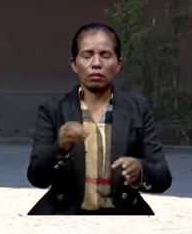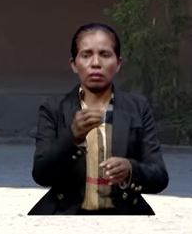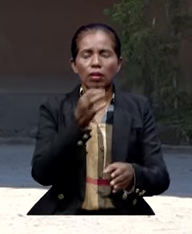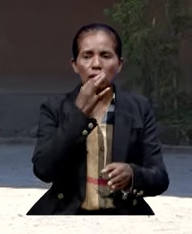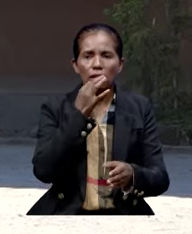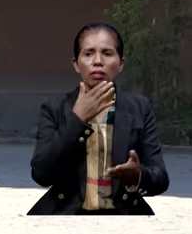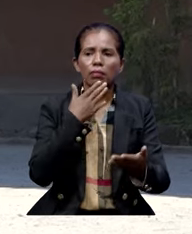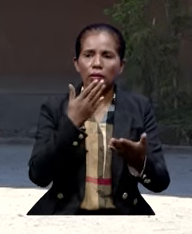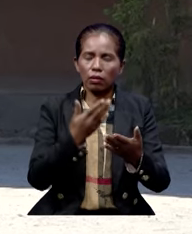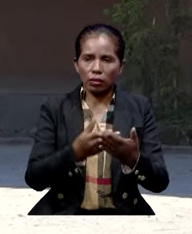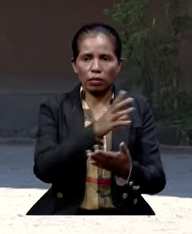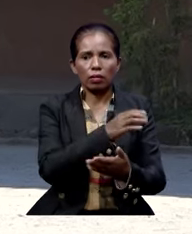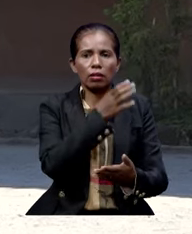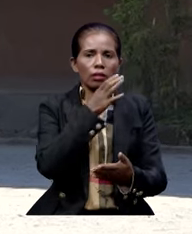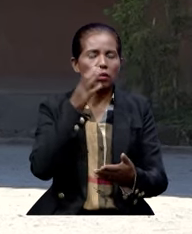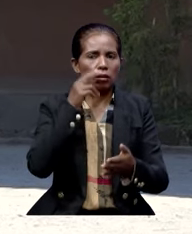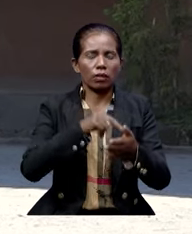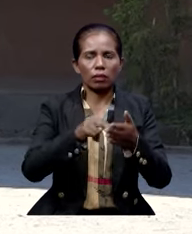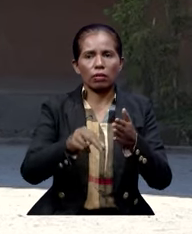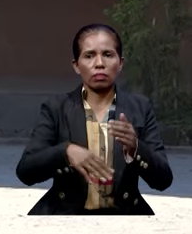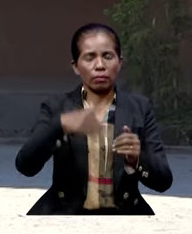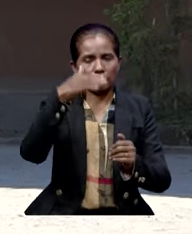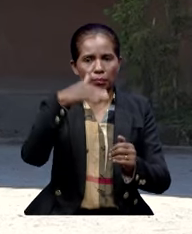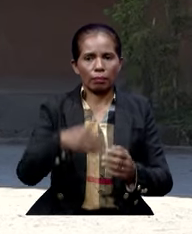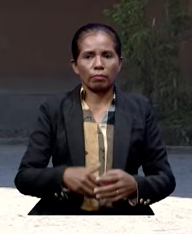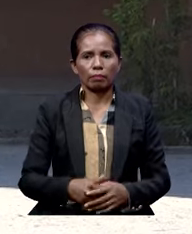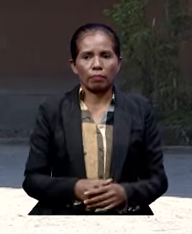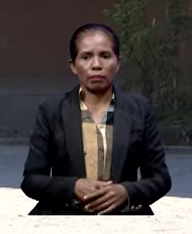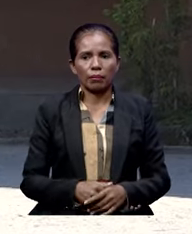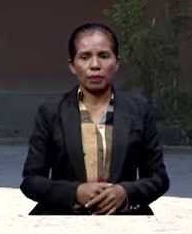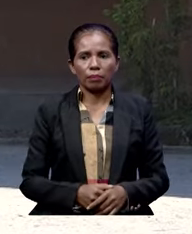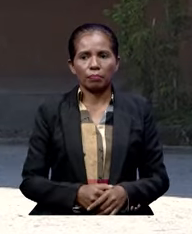sustentável no agricultura e a nível local. Johnny Vicente, Rafael dos Reis, GMN.